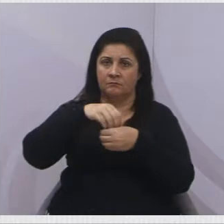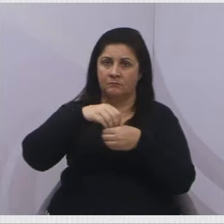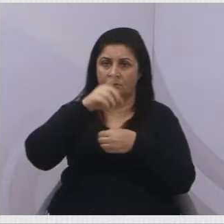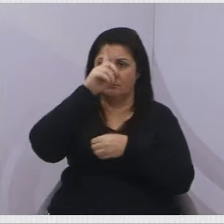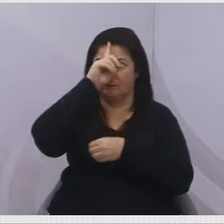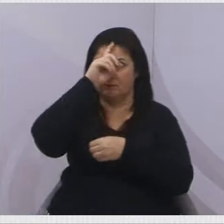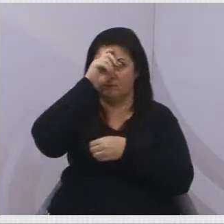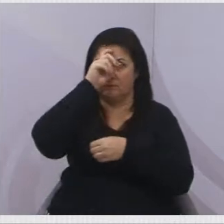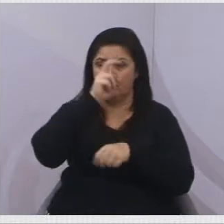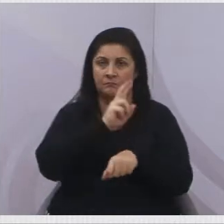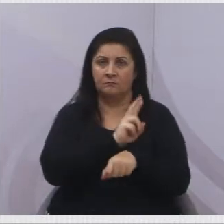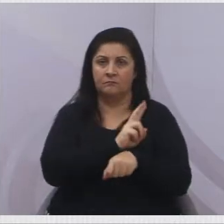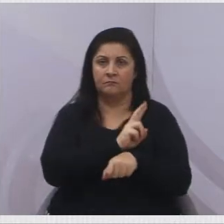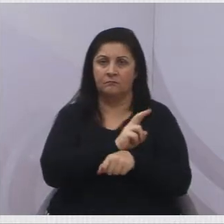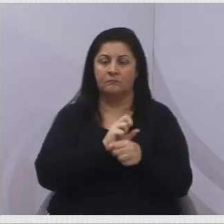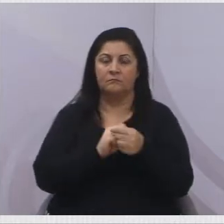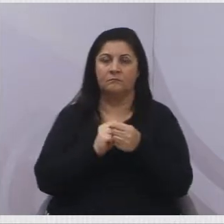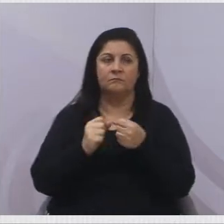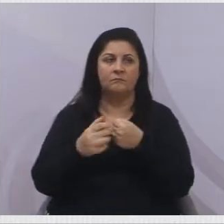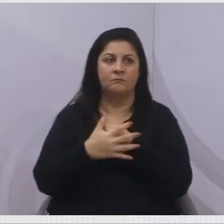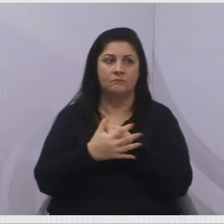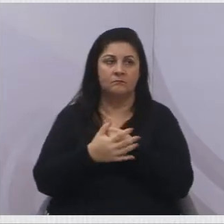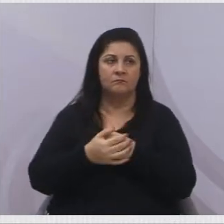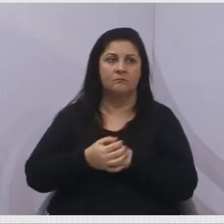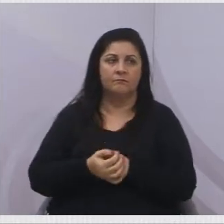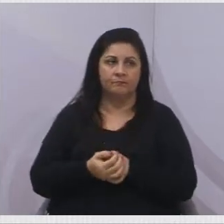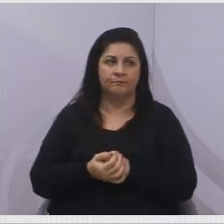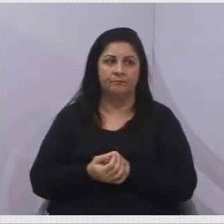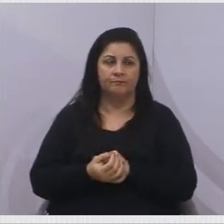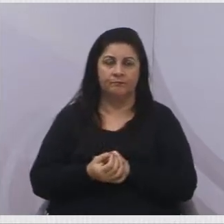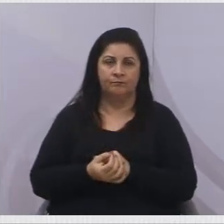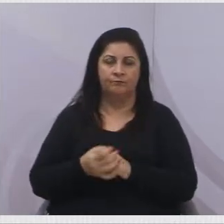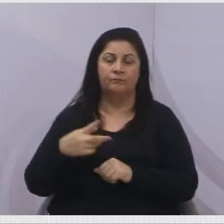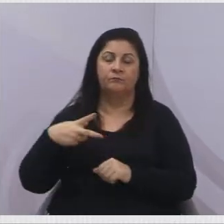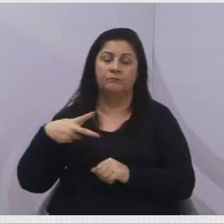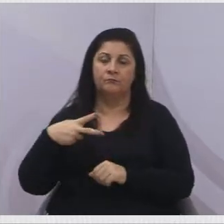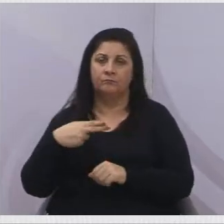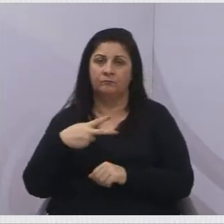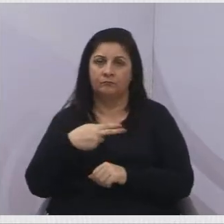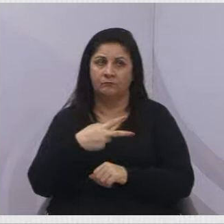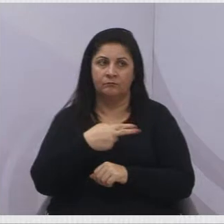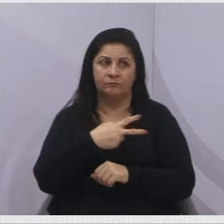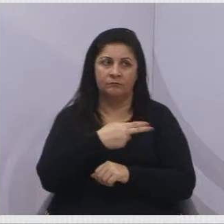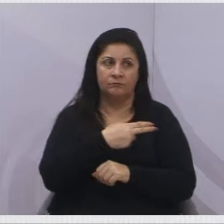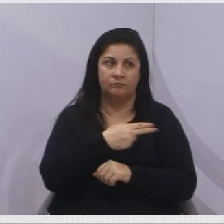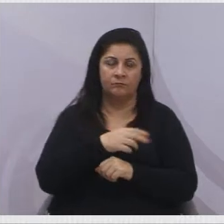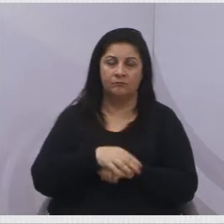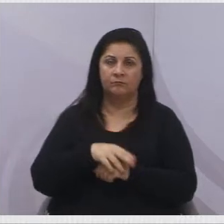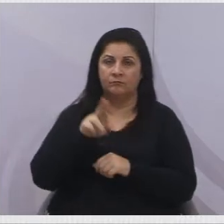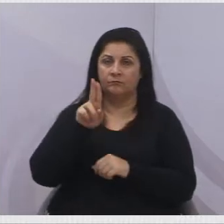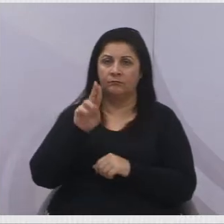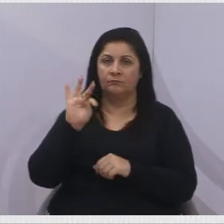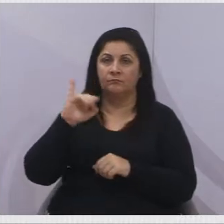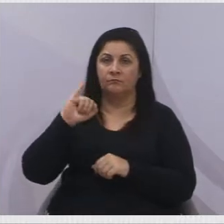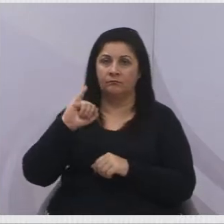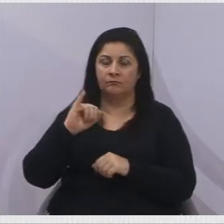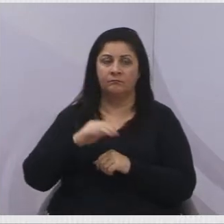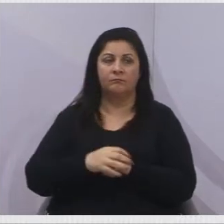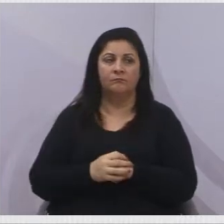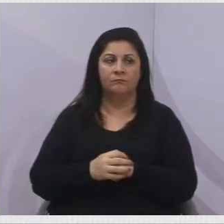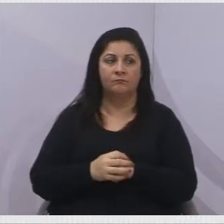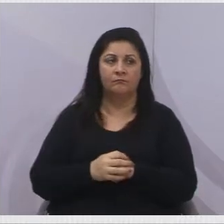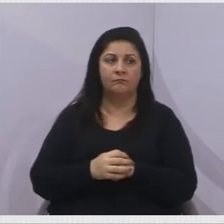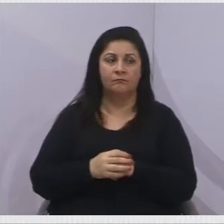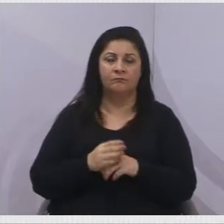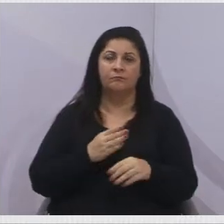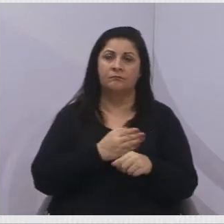a retaguarda das unidades de pronto atendimento, cirurgias eletivas, UTI adulto, clínica